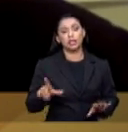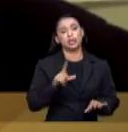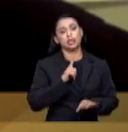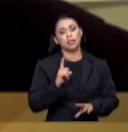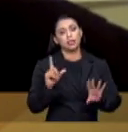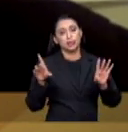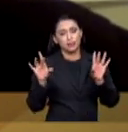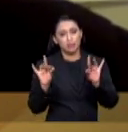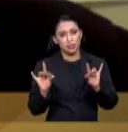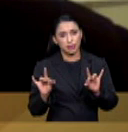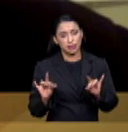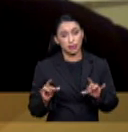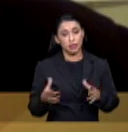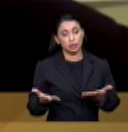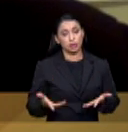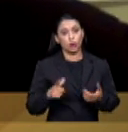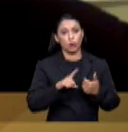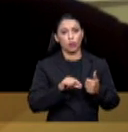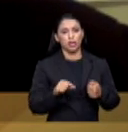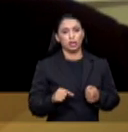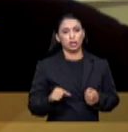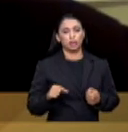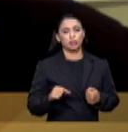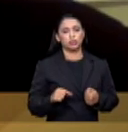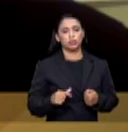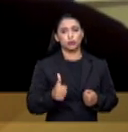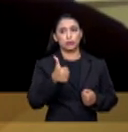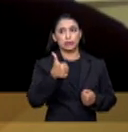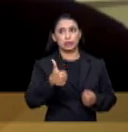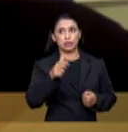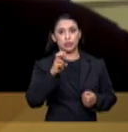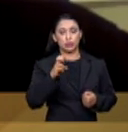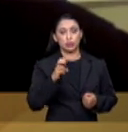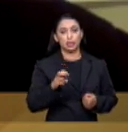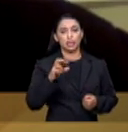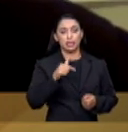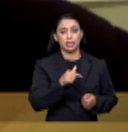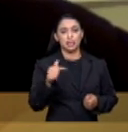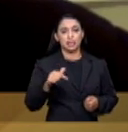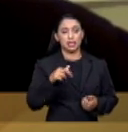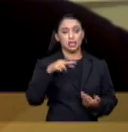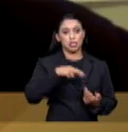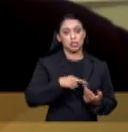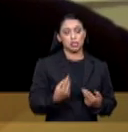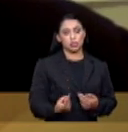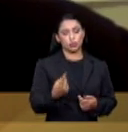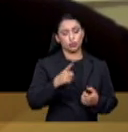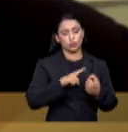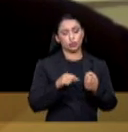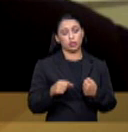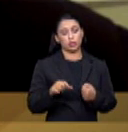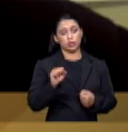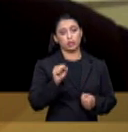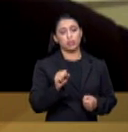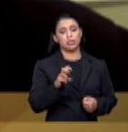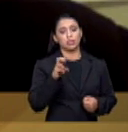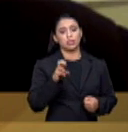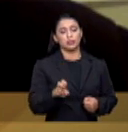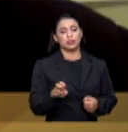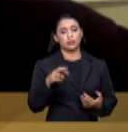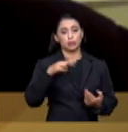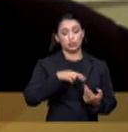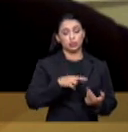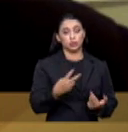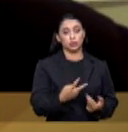detalhada. Assim, o artigo 157, inciso 1, e o artigo 85, inciso 2